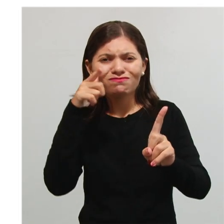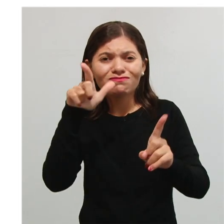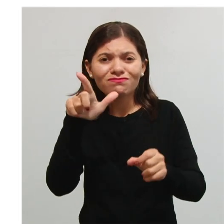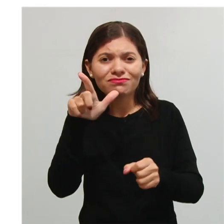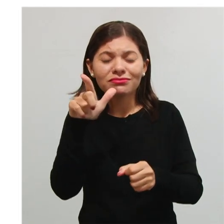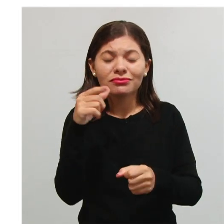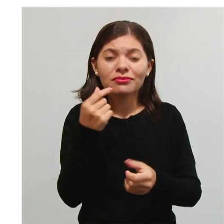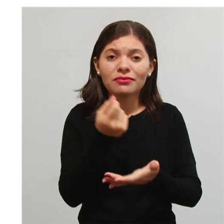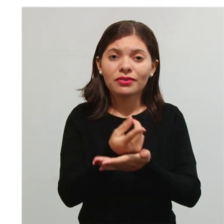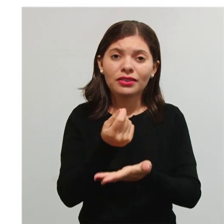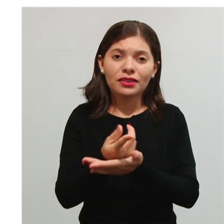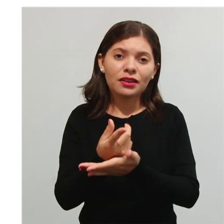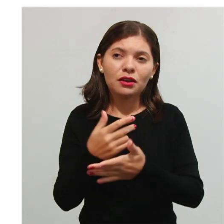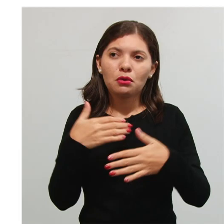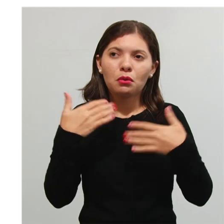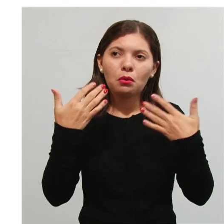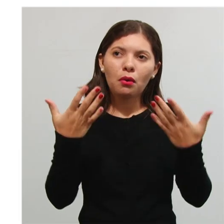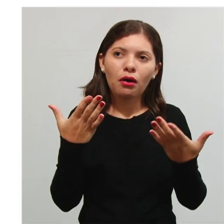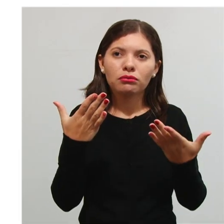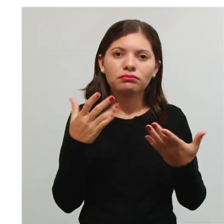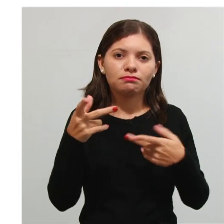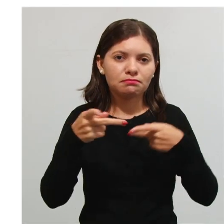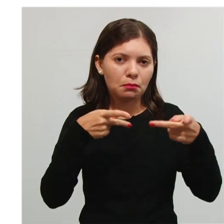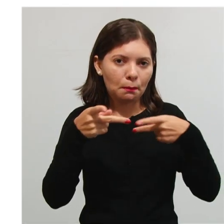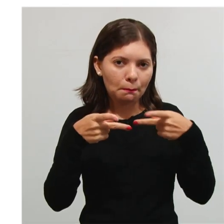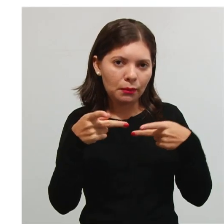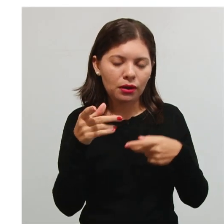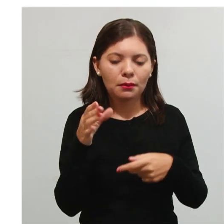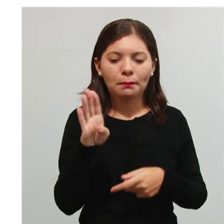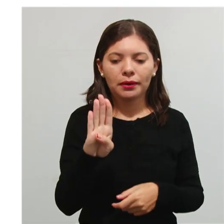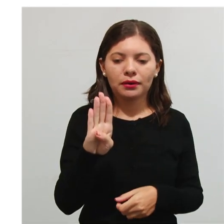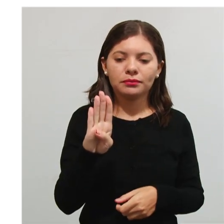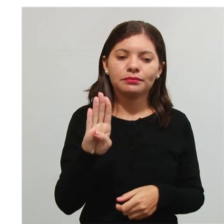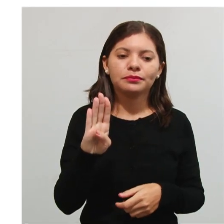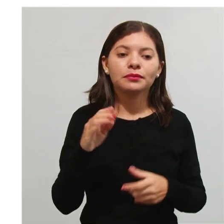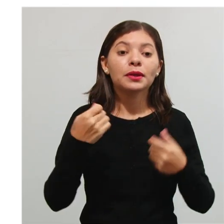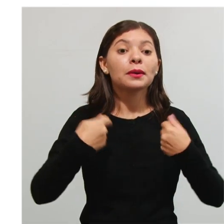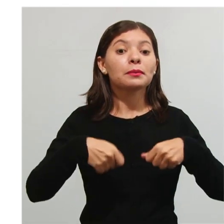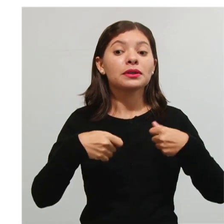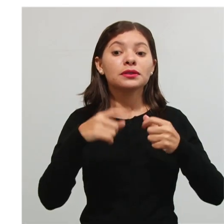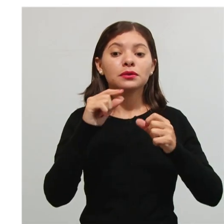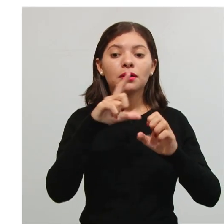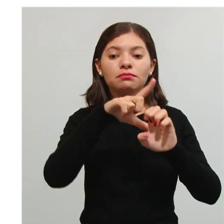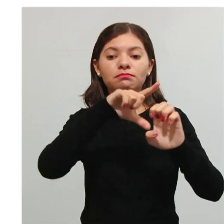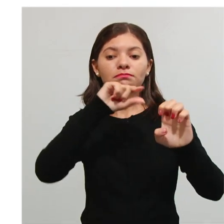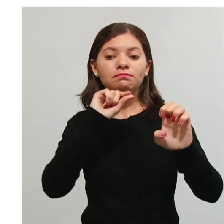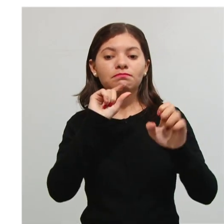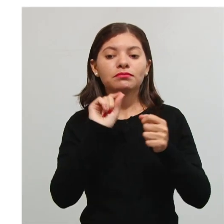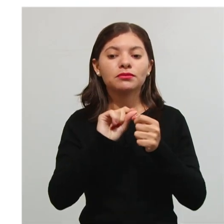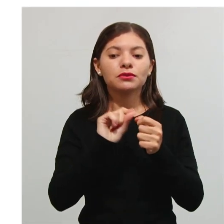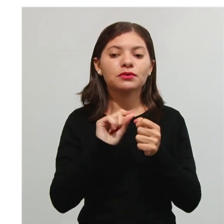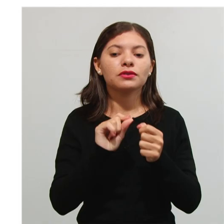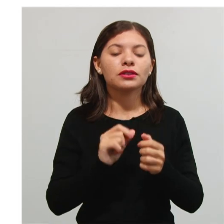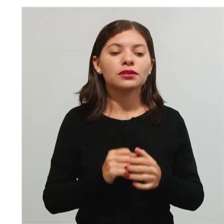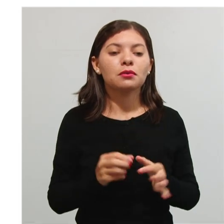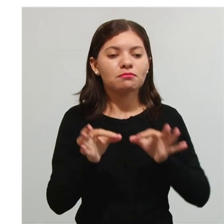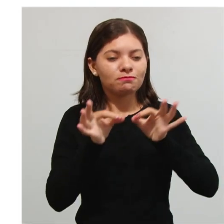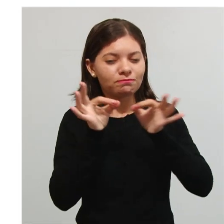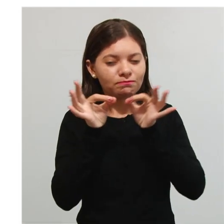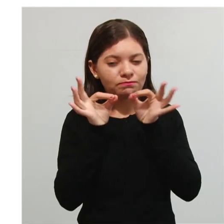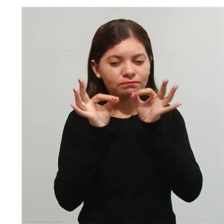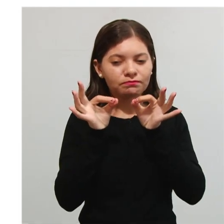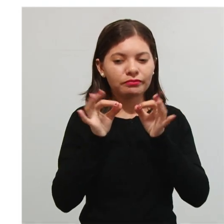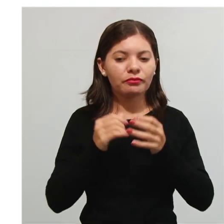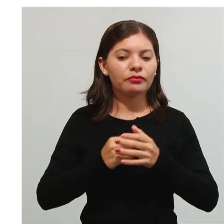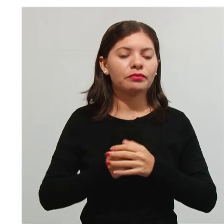que eu planejei, qual que vai ser o meu plano B? Então é necessário que o empreendedor ele faça realmente esse planejamento.